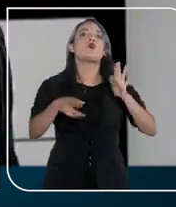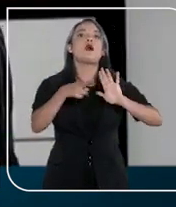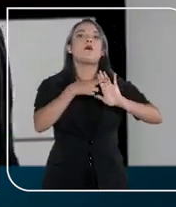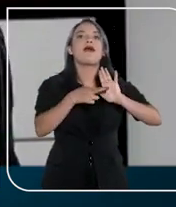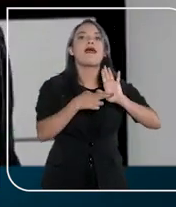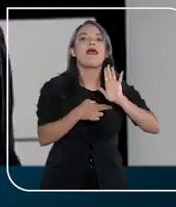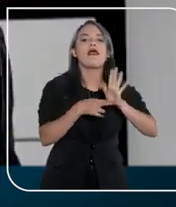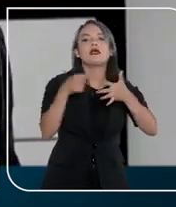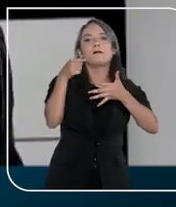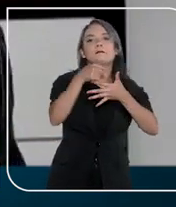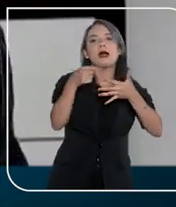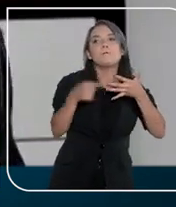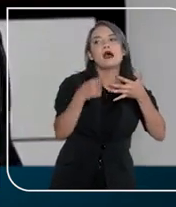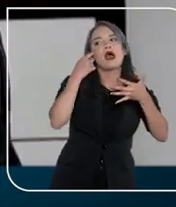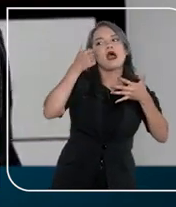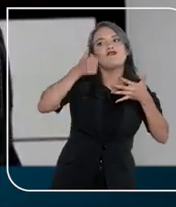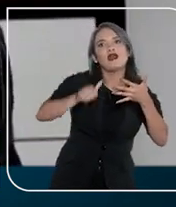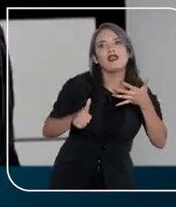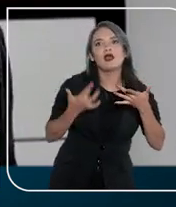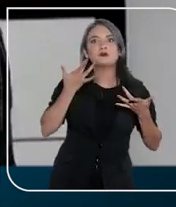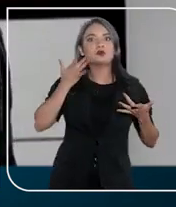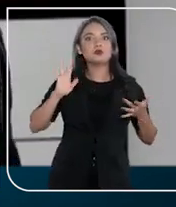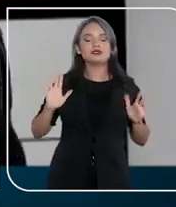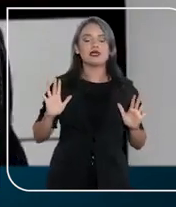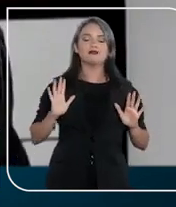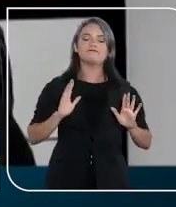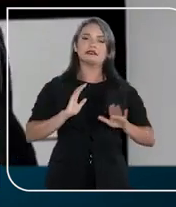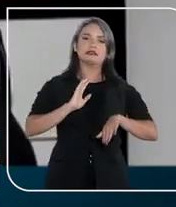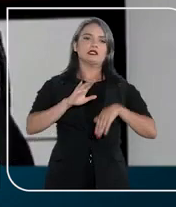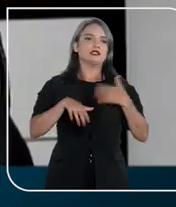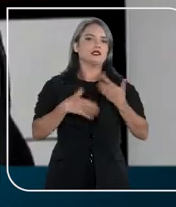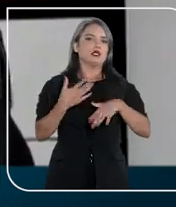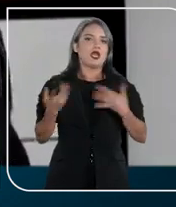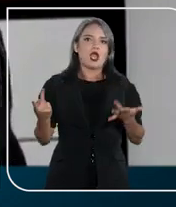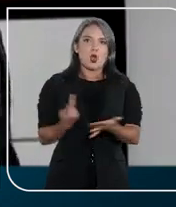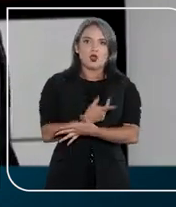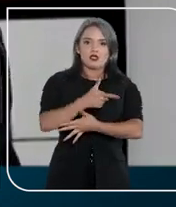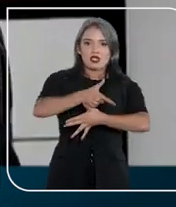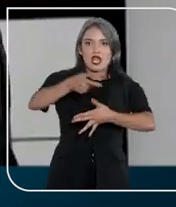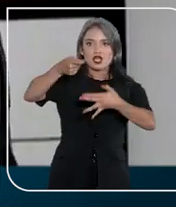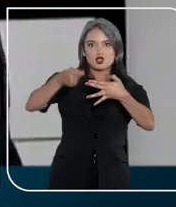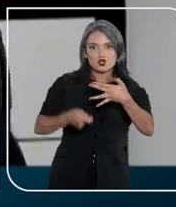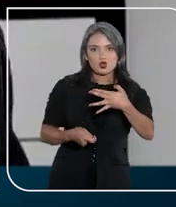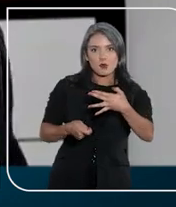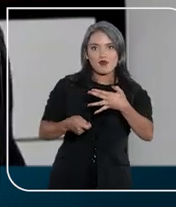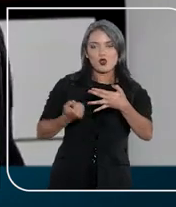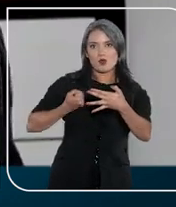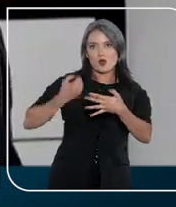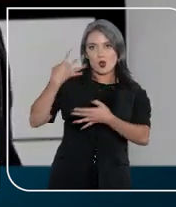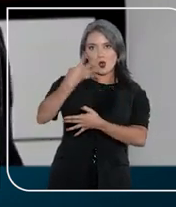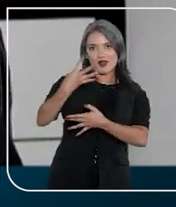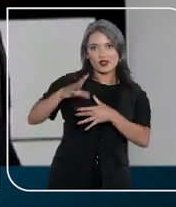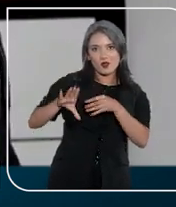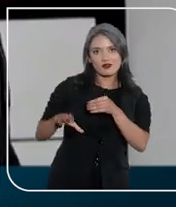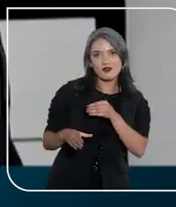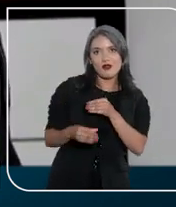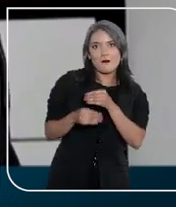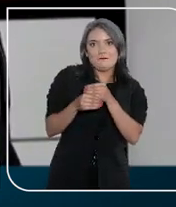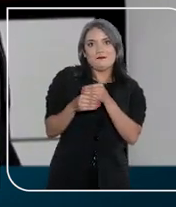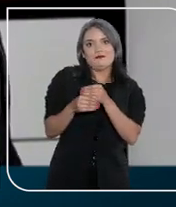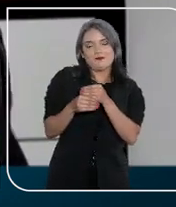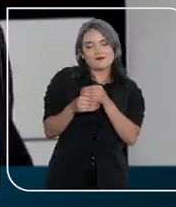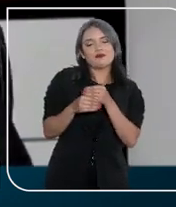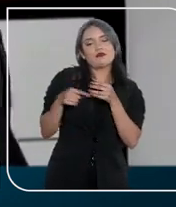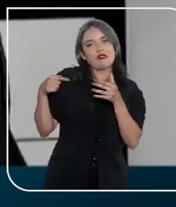avaliação que foi utilizado. Então, nós tivemos uma expansão da súmula vinculante 44, com o Poder Judiciário estabelecendo,